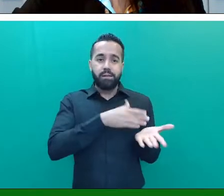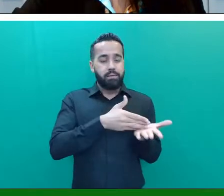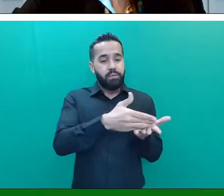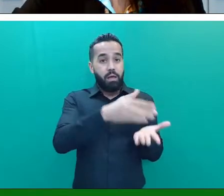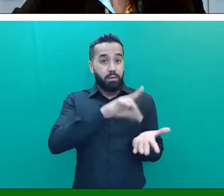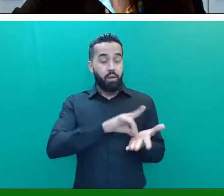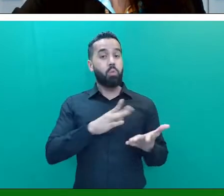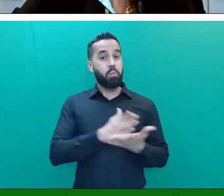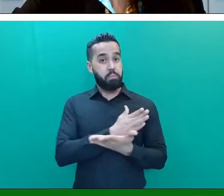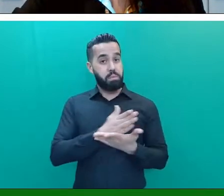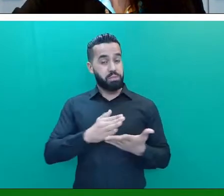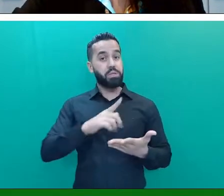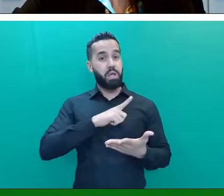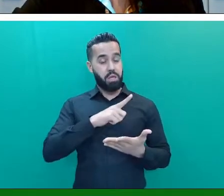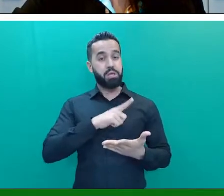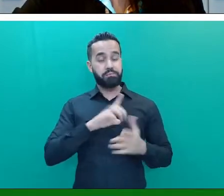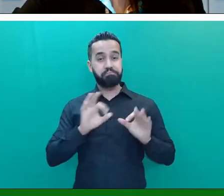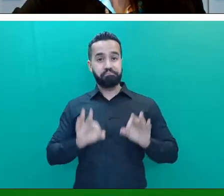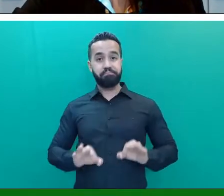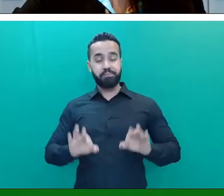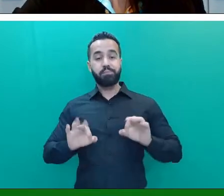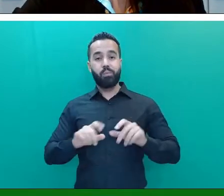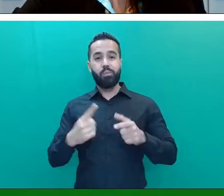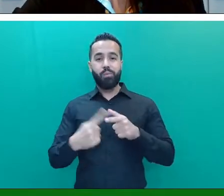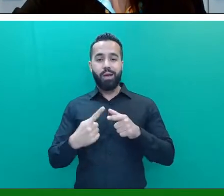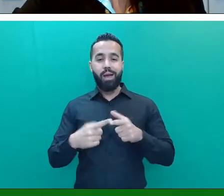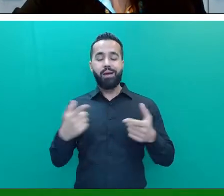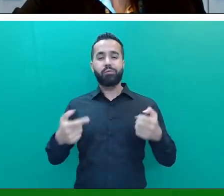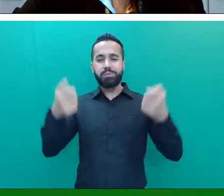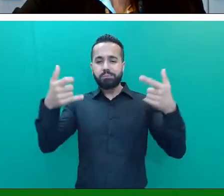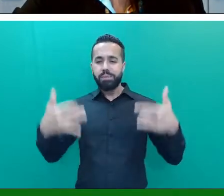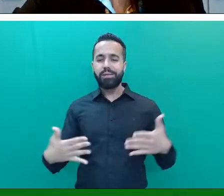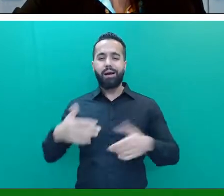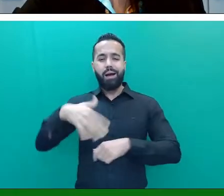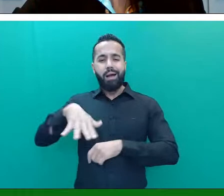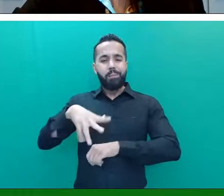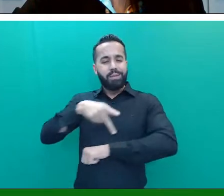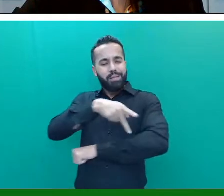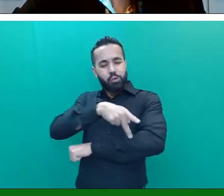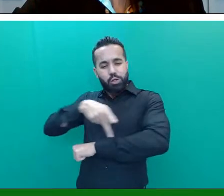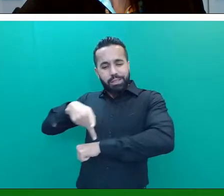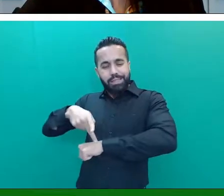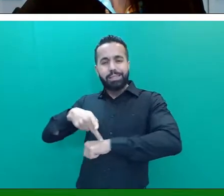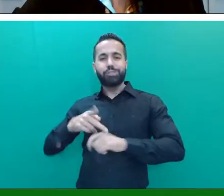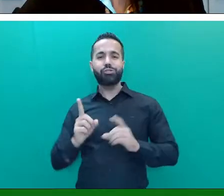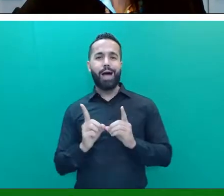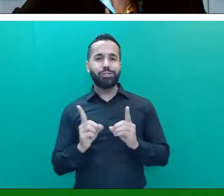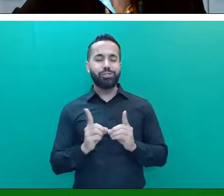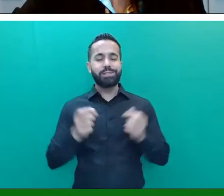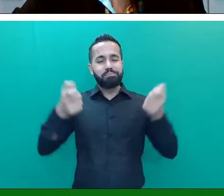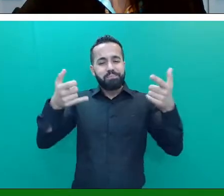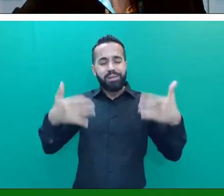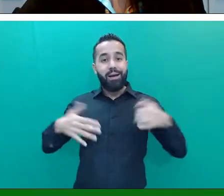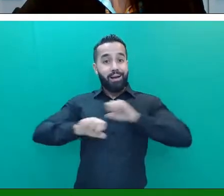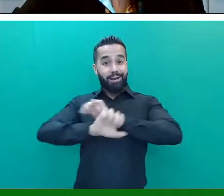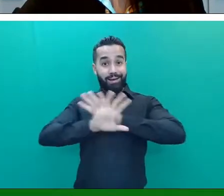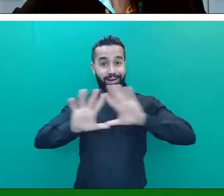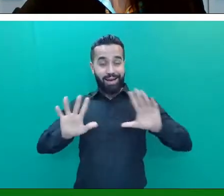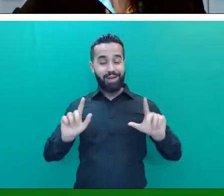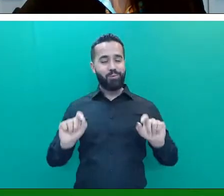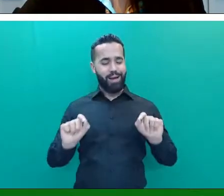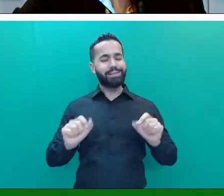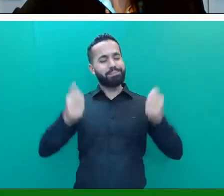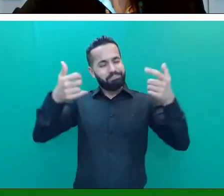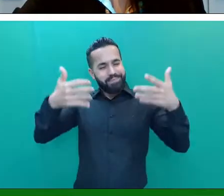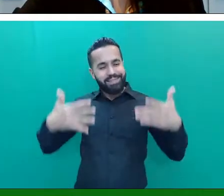limitações. E eu penso que você é muito pedagógica nesse aspecto, muito didática e apresenta de maneira muito clara, com